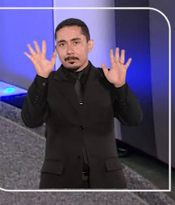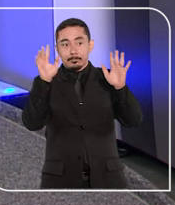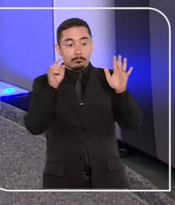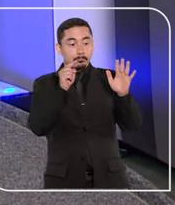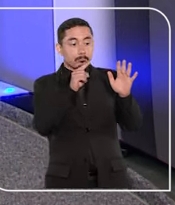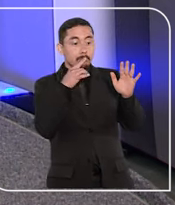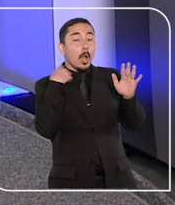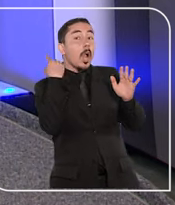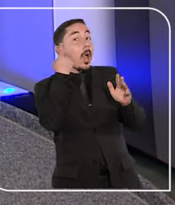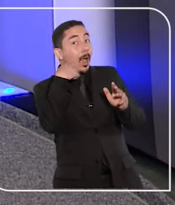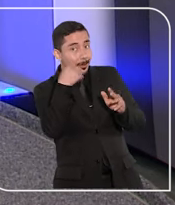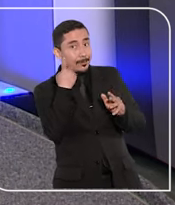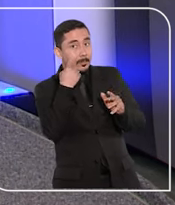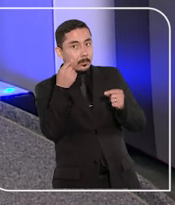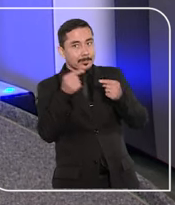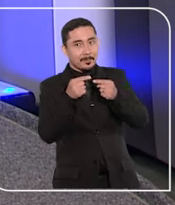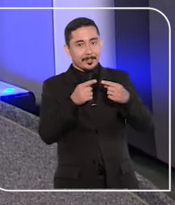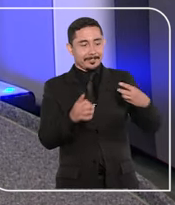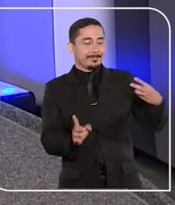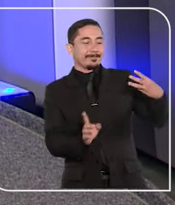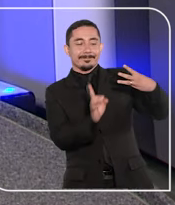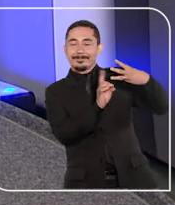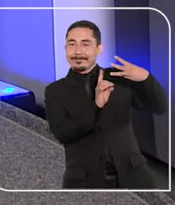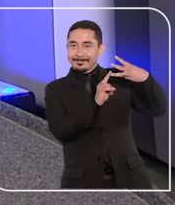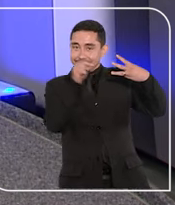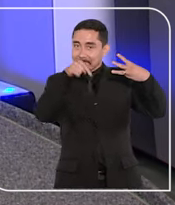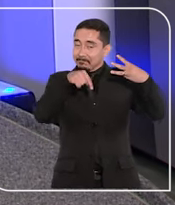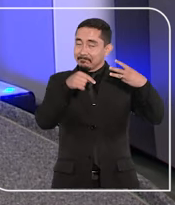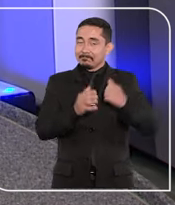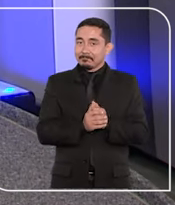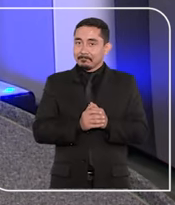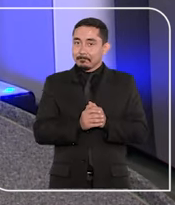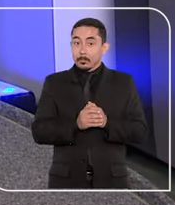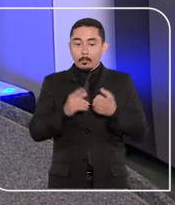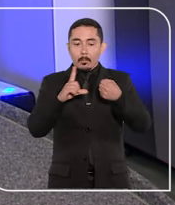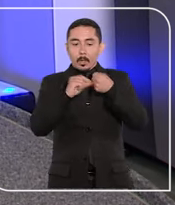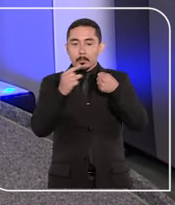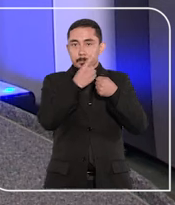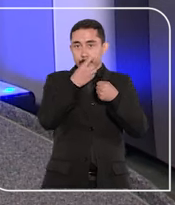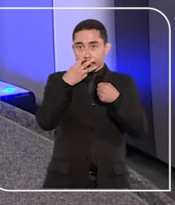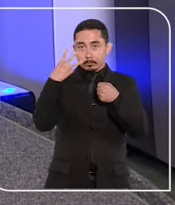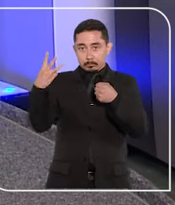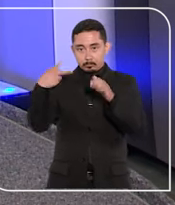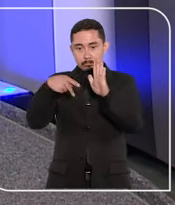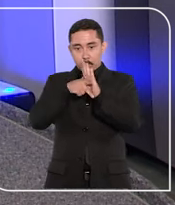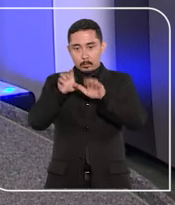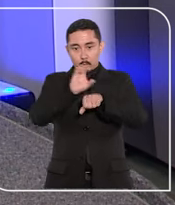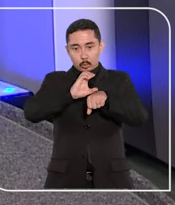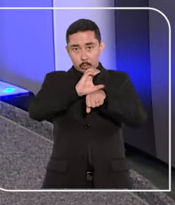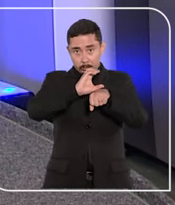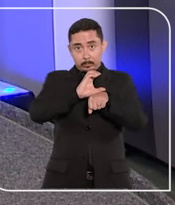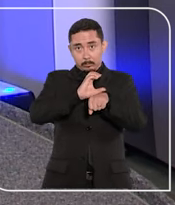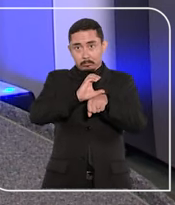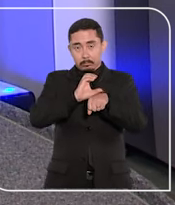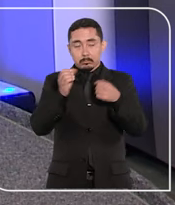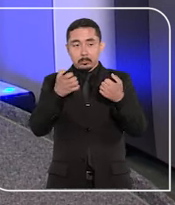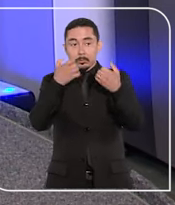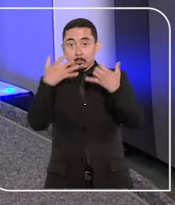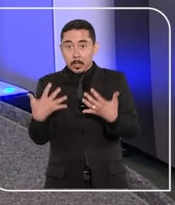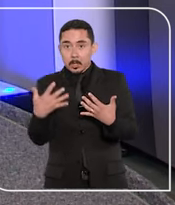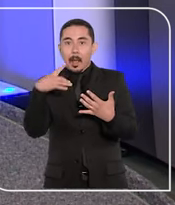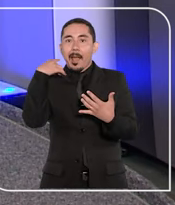no terceiro programa dessa série. Como estabelece o artigo 133 da nossa Constituição Cidadã, o advogado